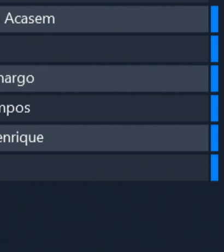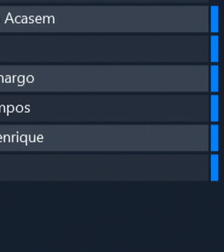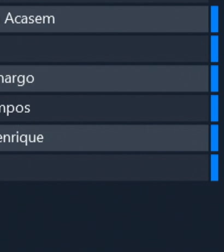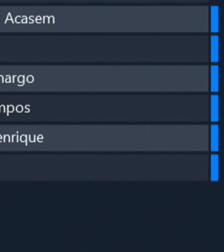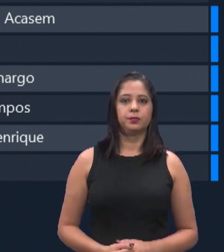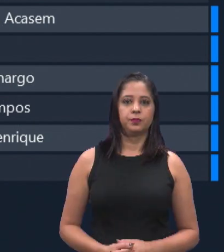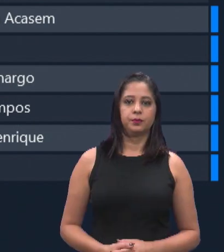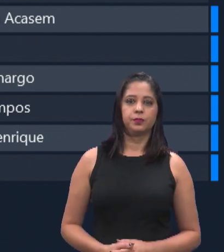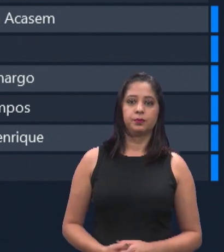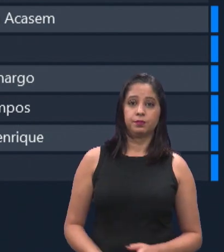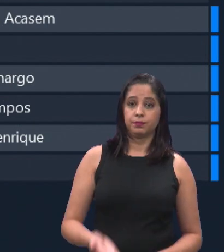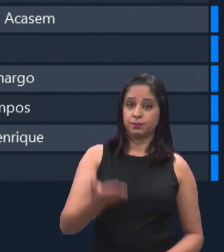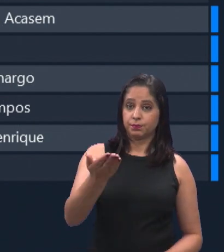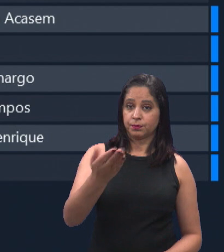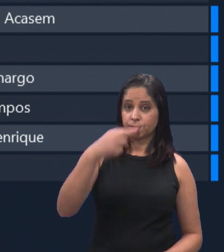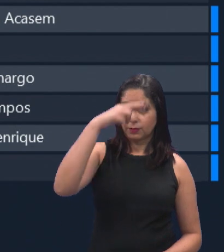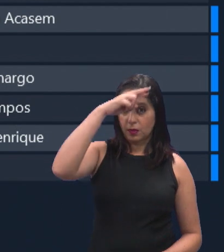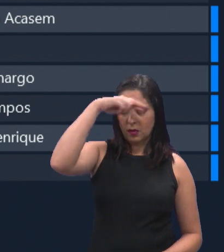vereador Roberto Chagas,